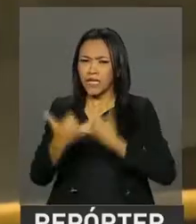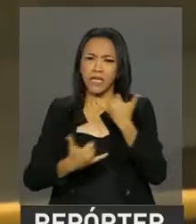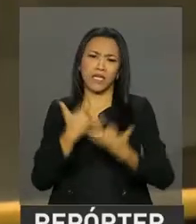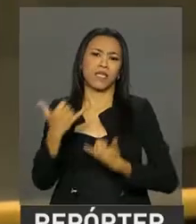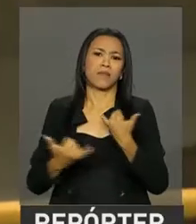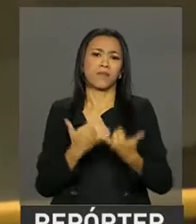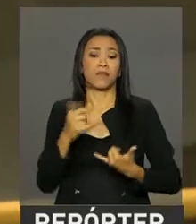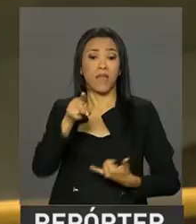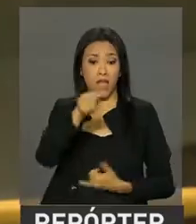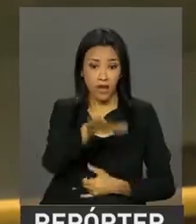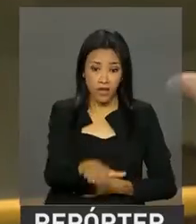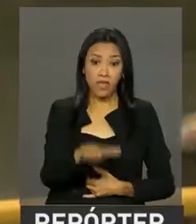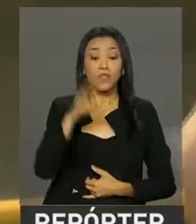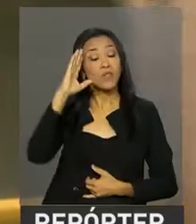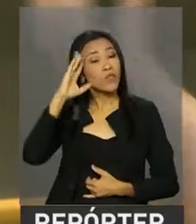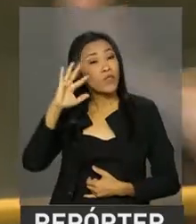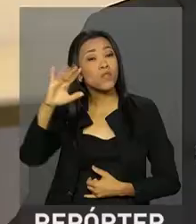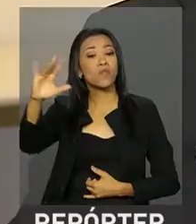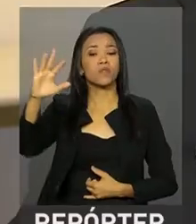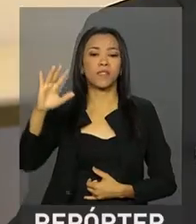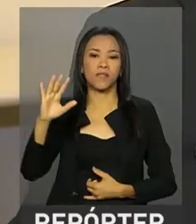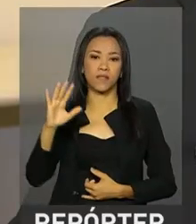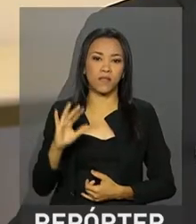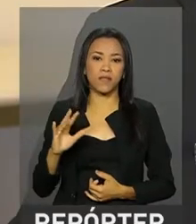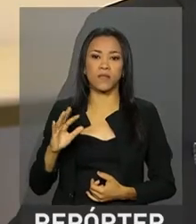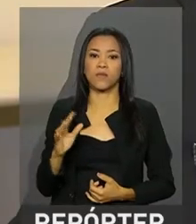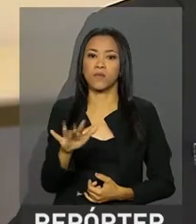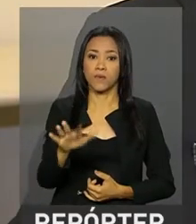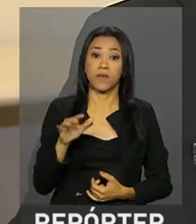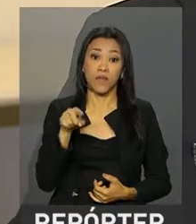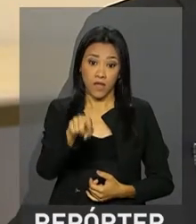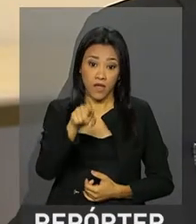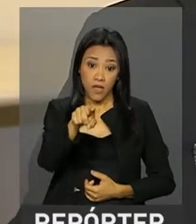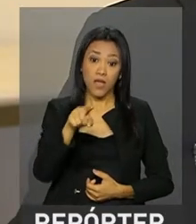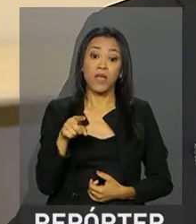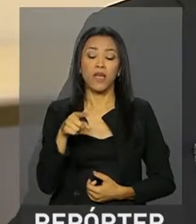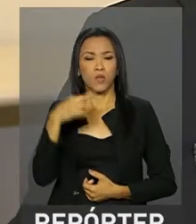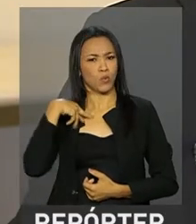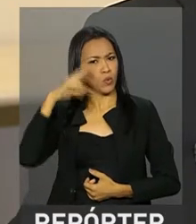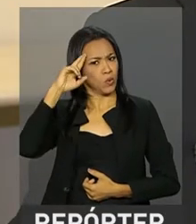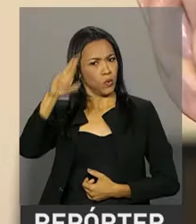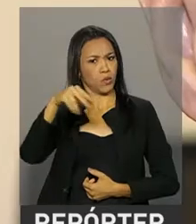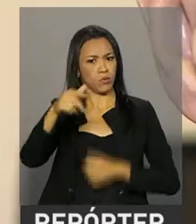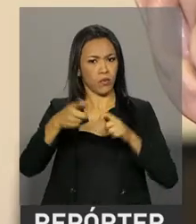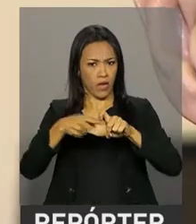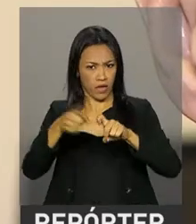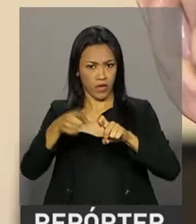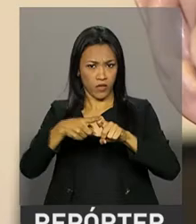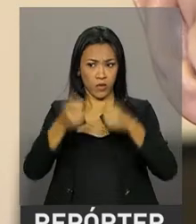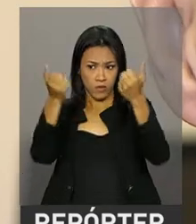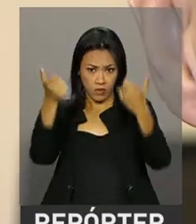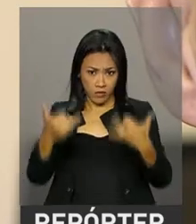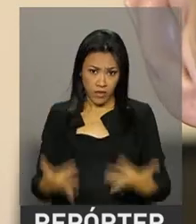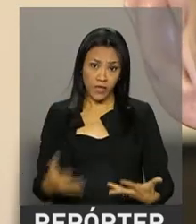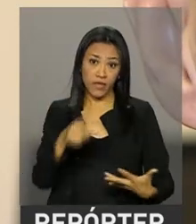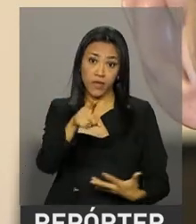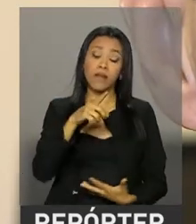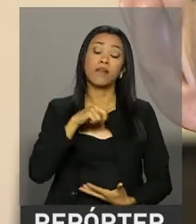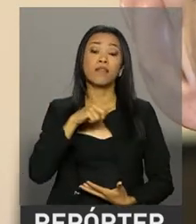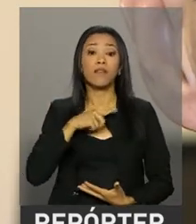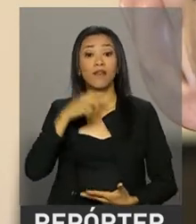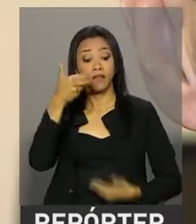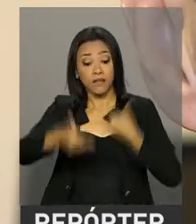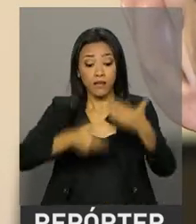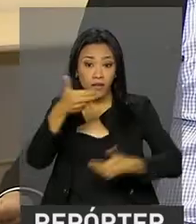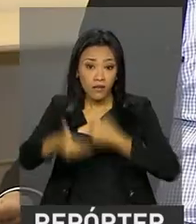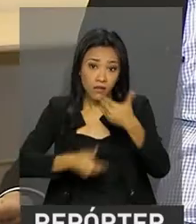a menina sonha com o futuro o cirurgião plástico da garra marconi delmiro explica que há tratamento para o